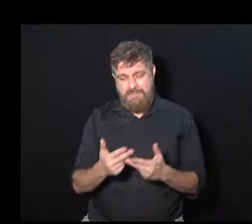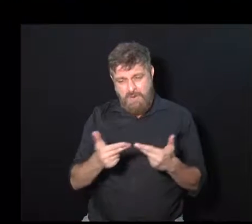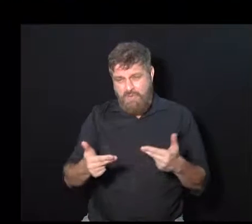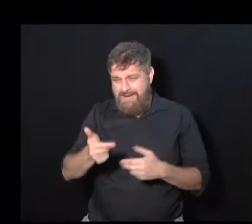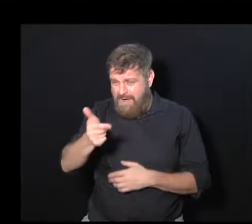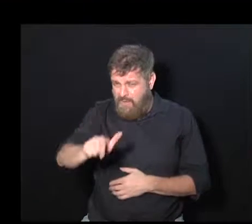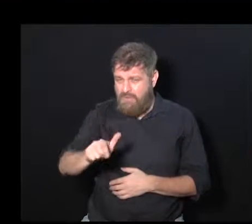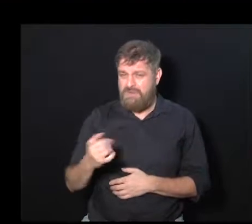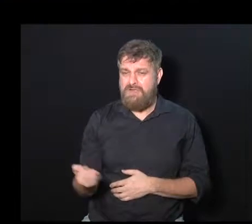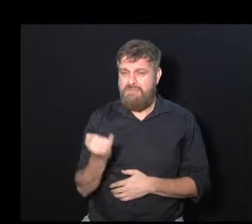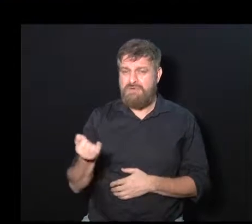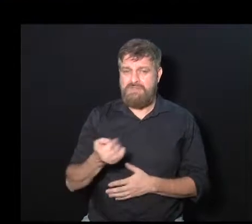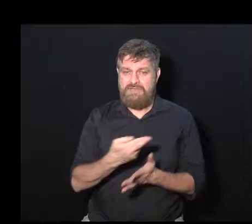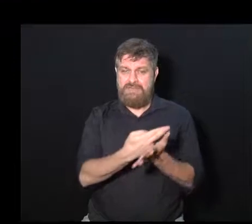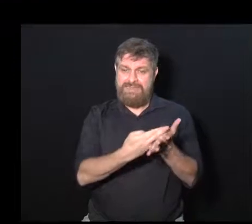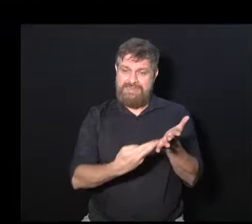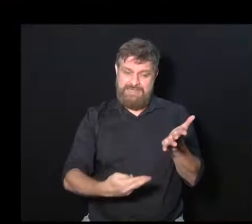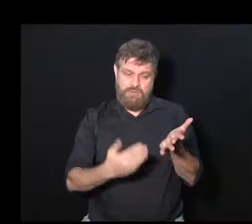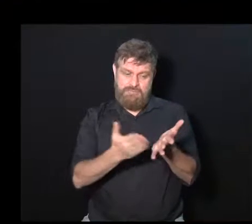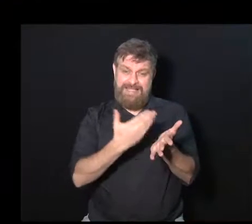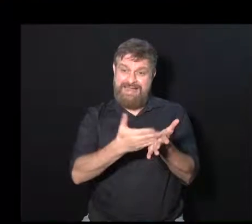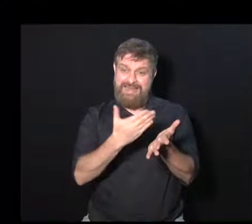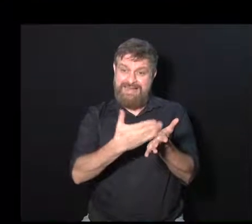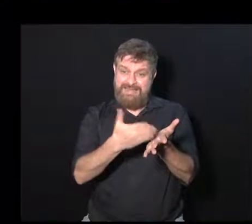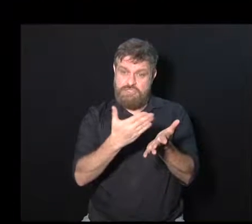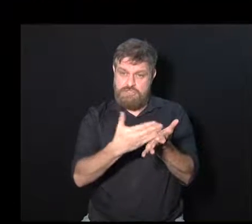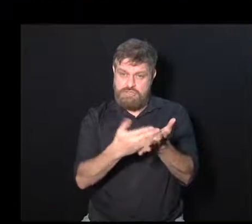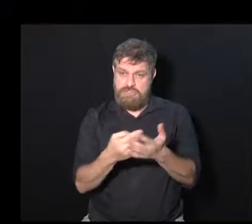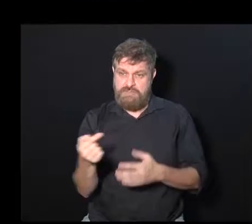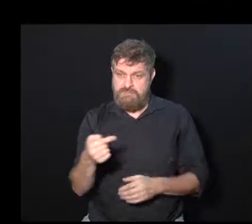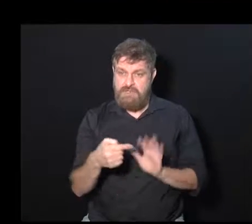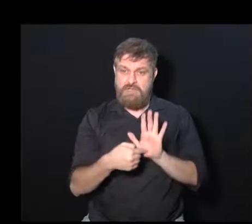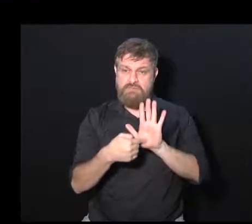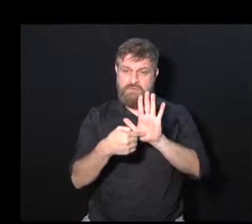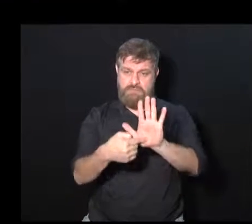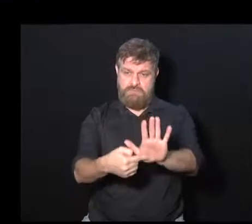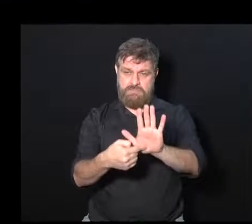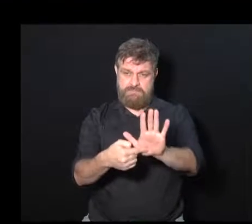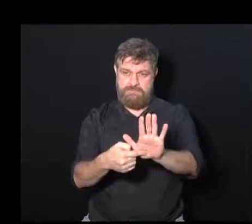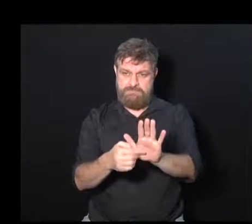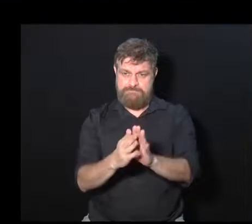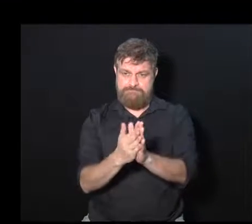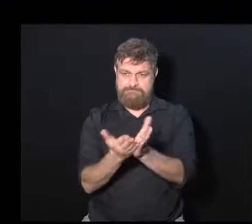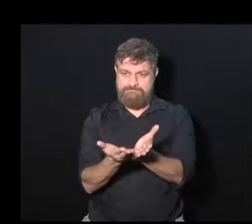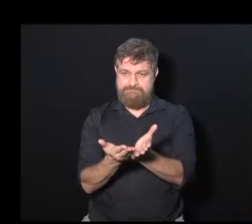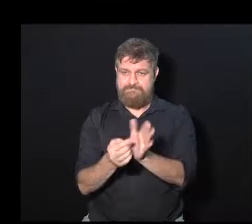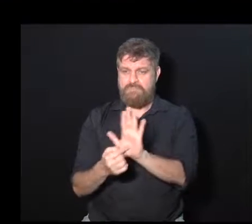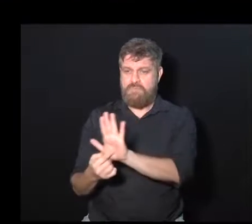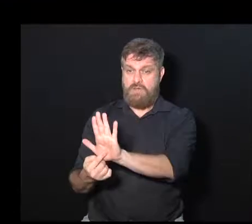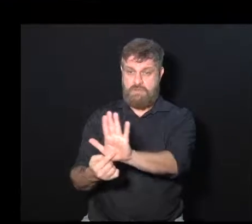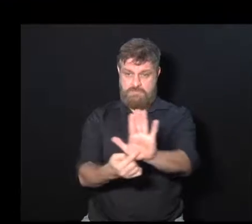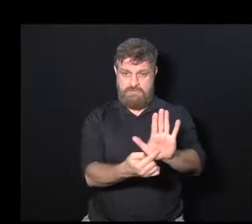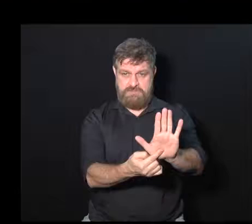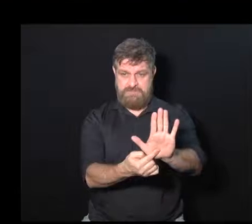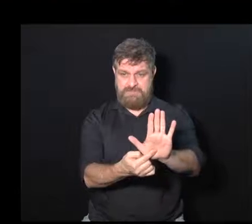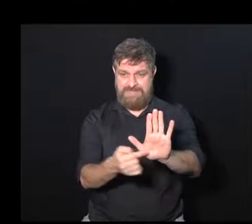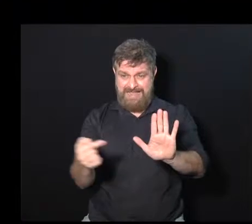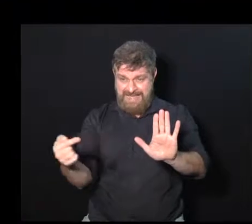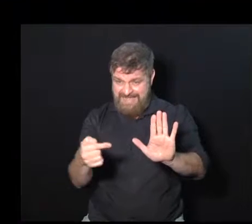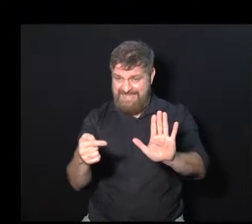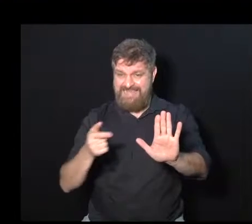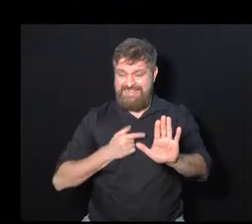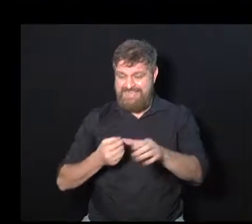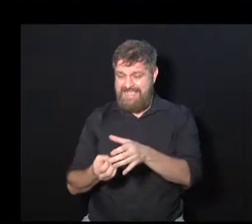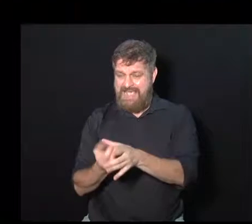foi a cartilha de plantas medicinais, que aqui a gente tem uma para mostrar. Então, a